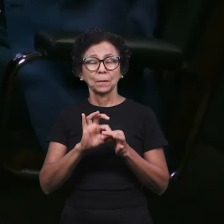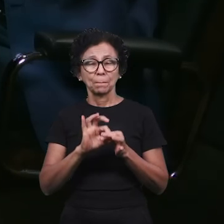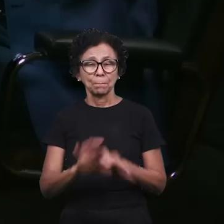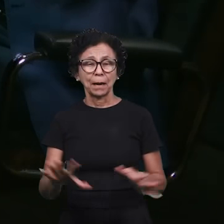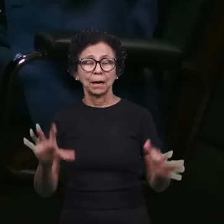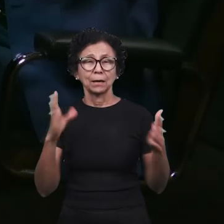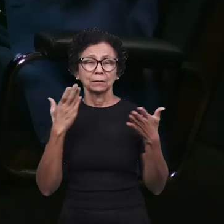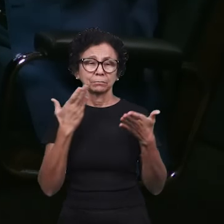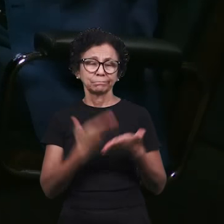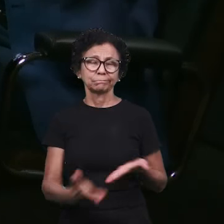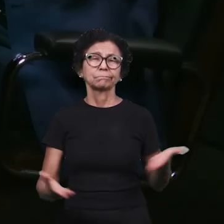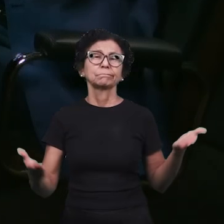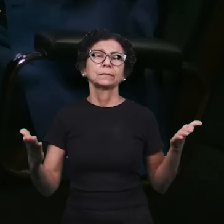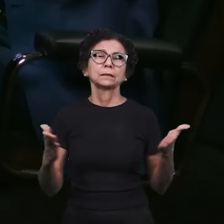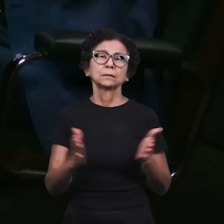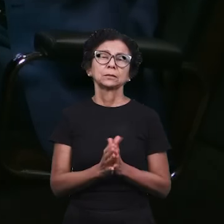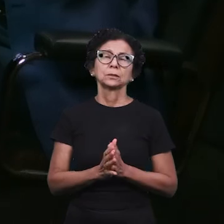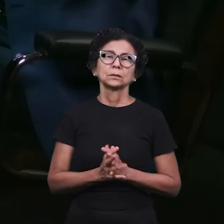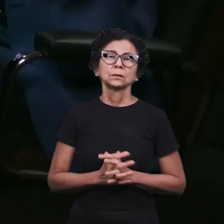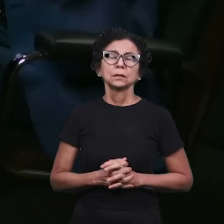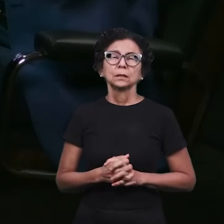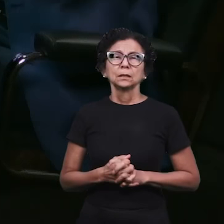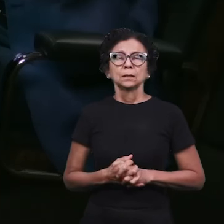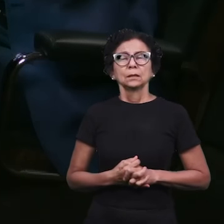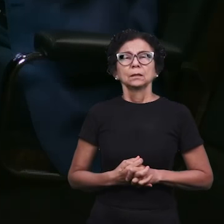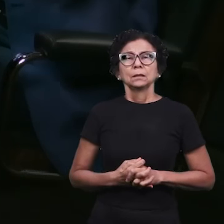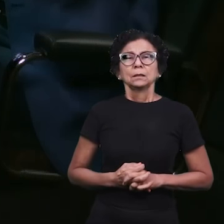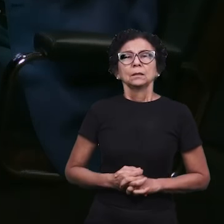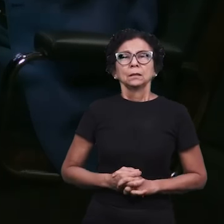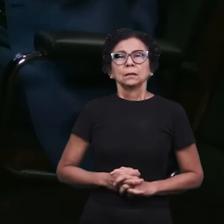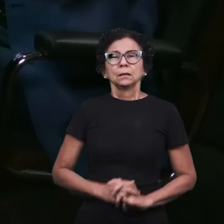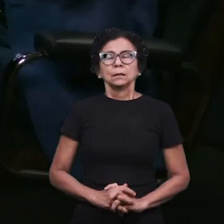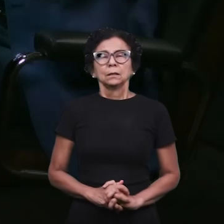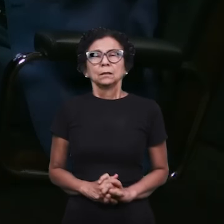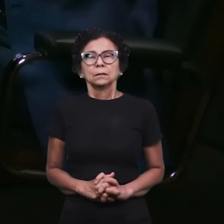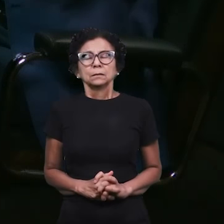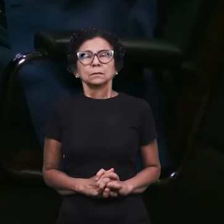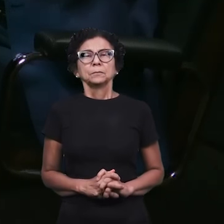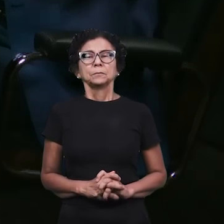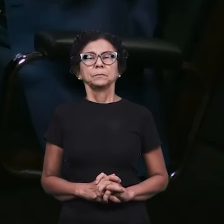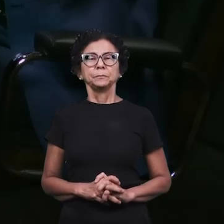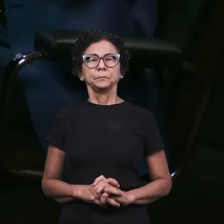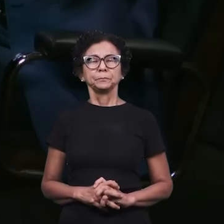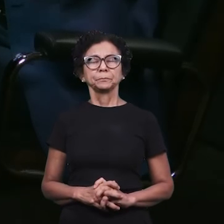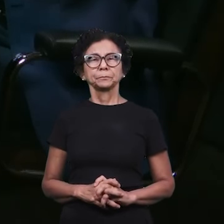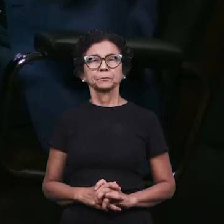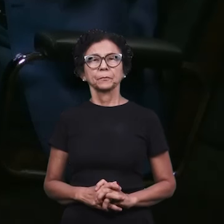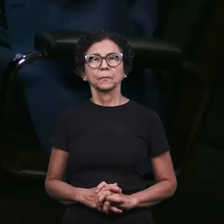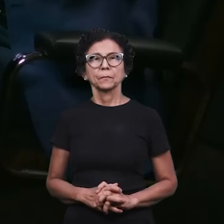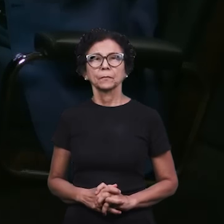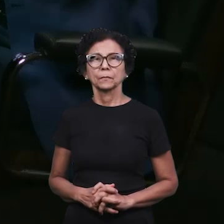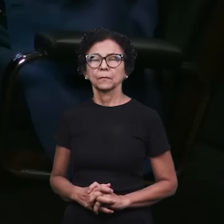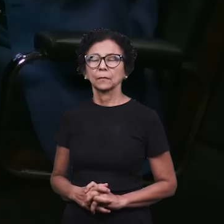Então, este ali era o objetivo do adversário para,